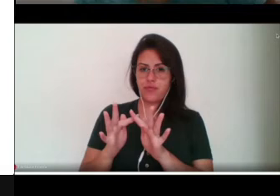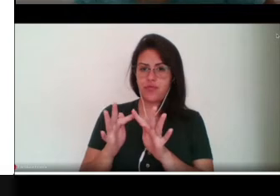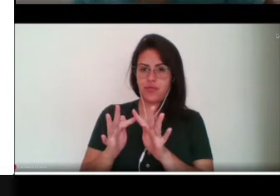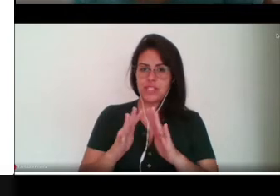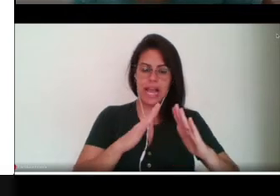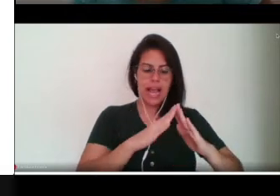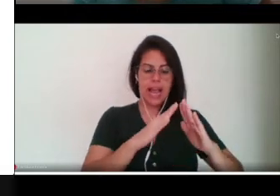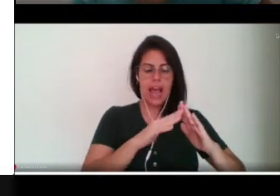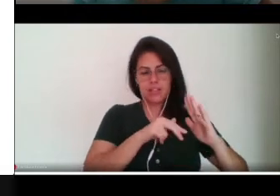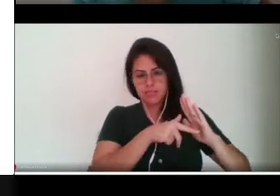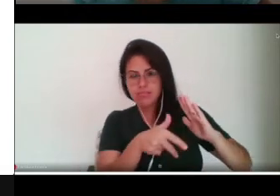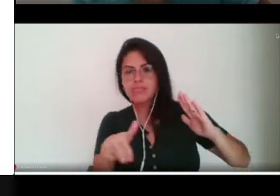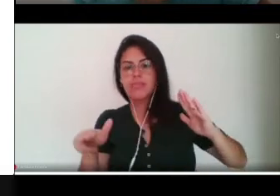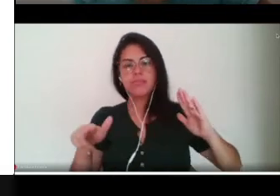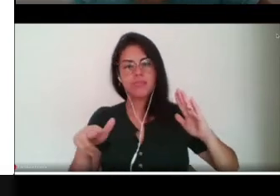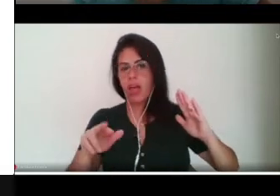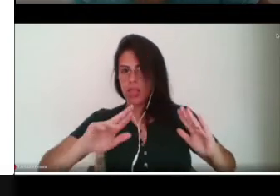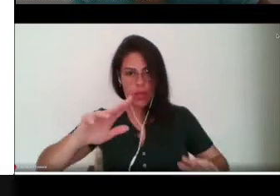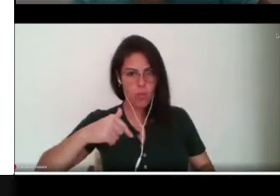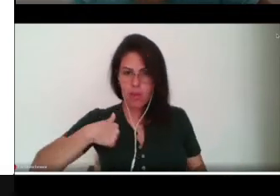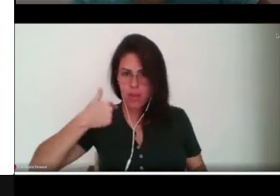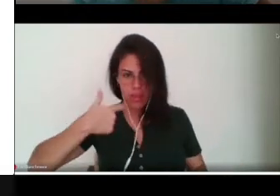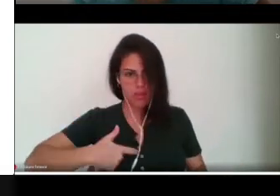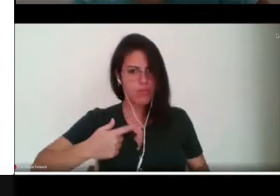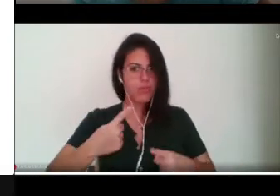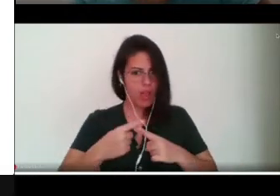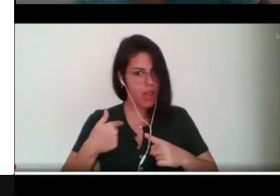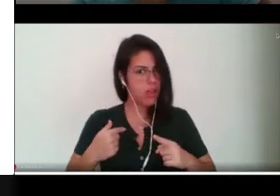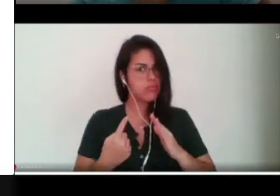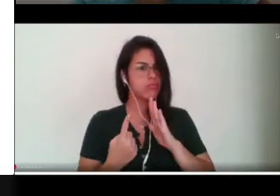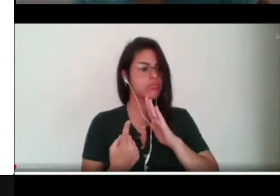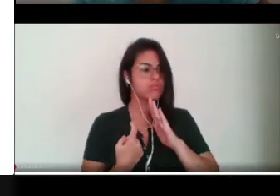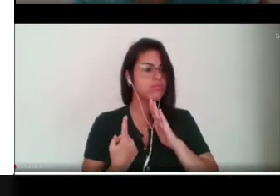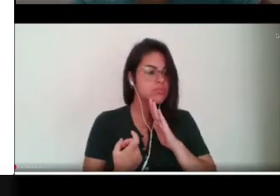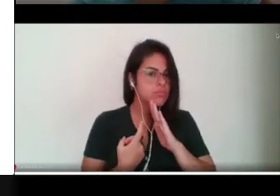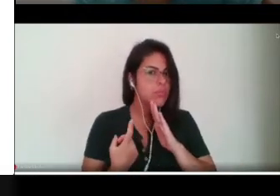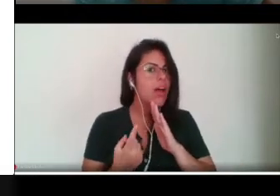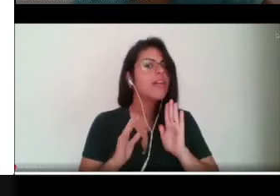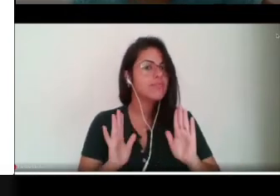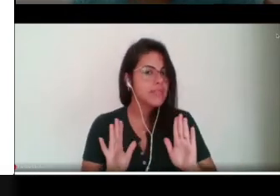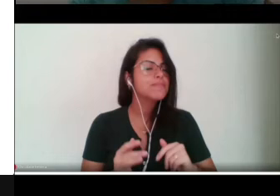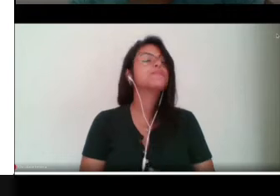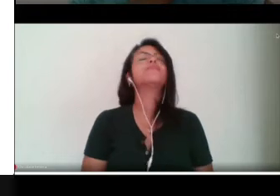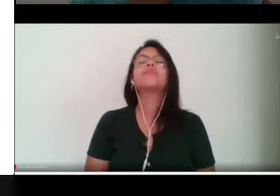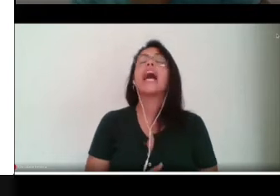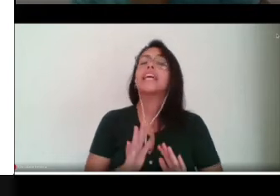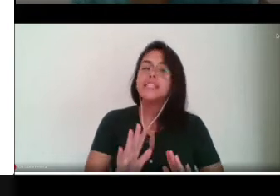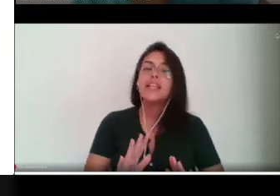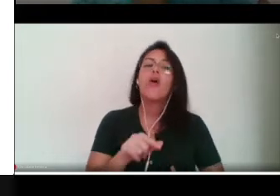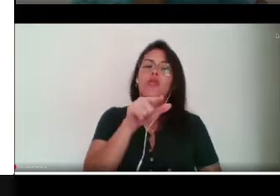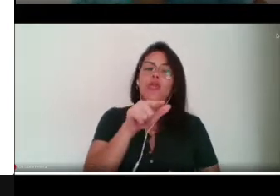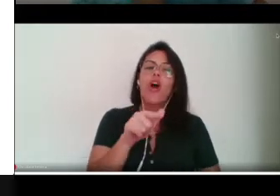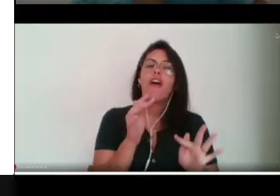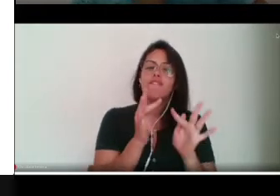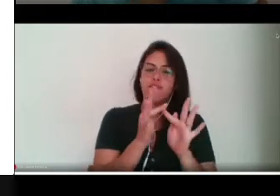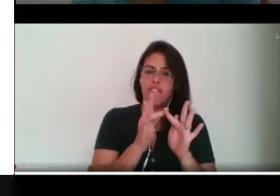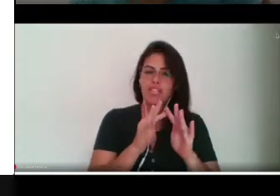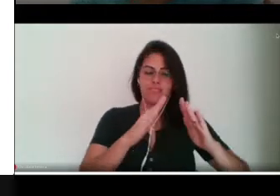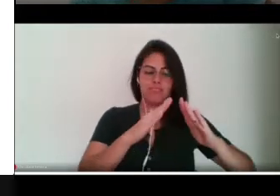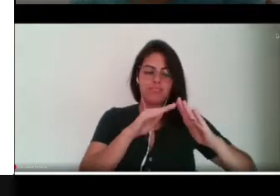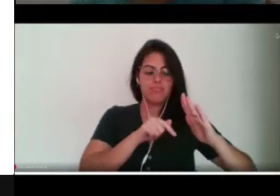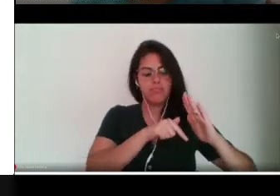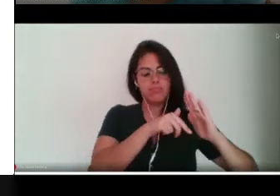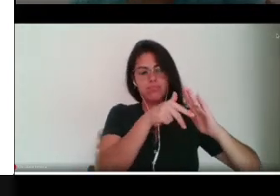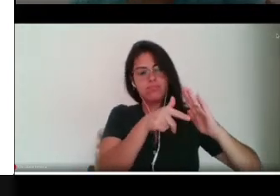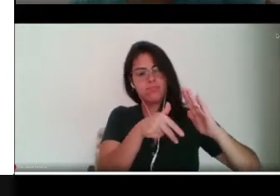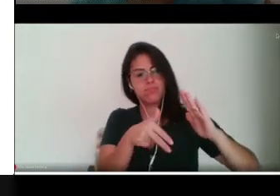Uma professora de física sai de casa e se dirige a pé para o campus. Depois de 5 minutos, ela começa a chover